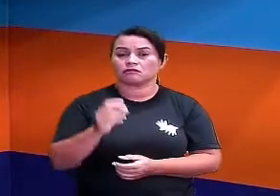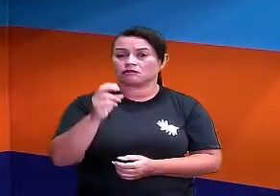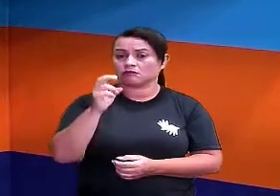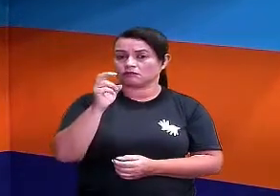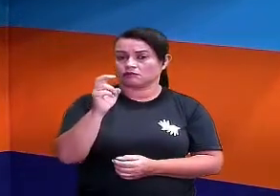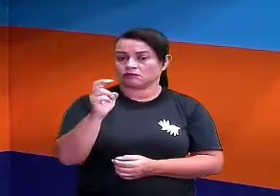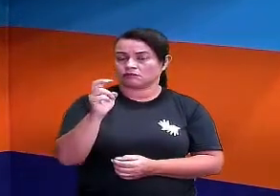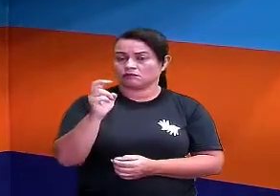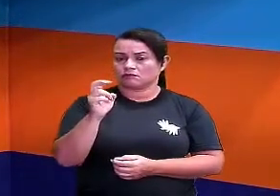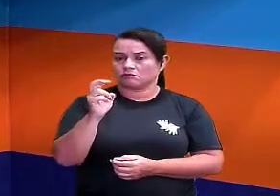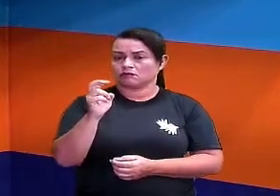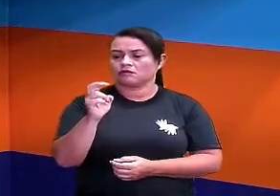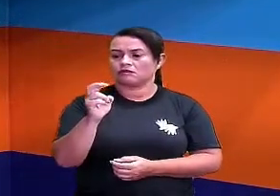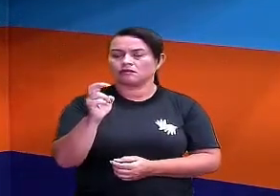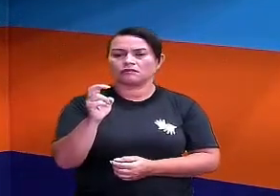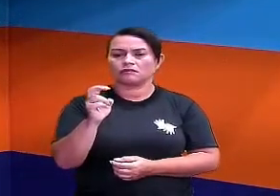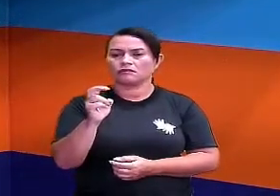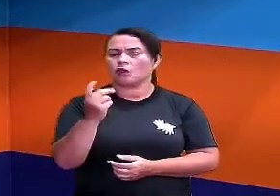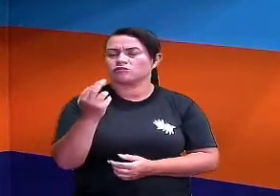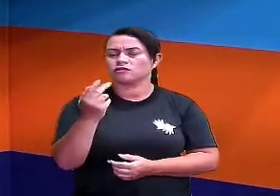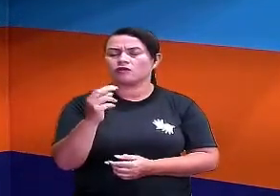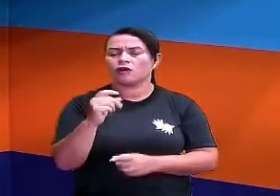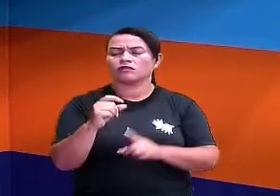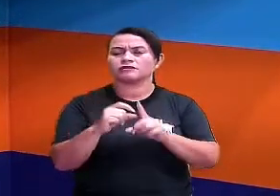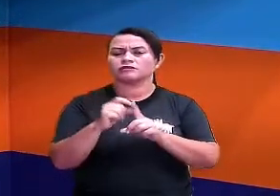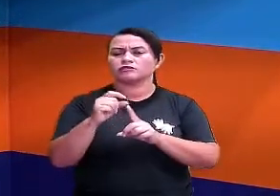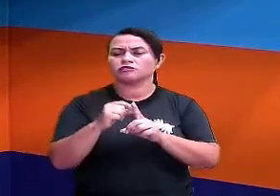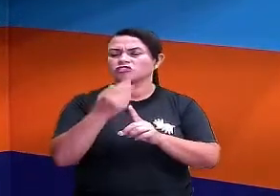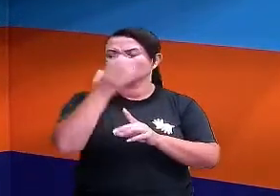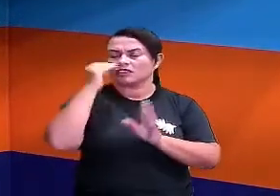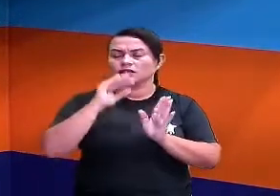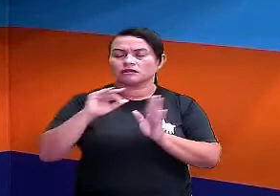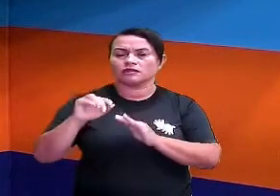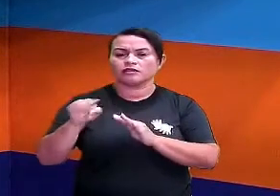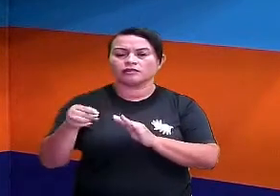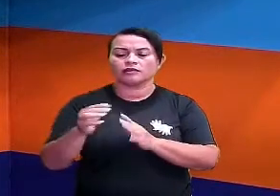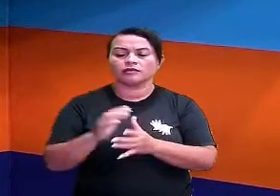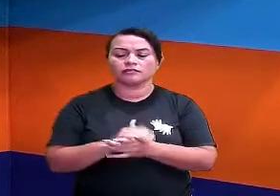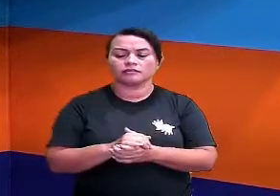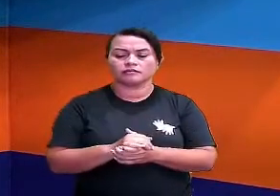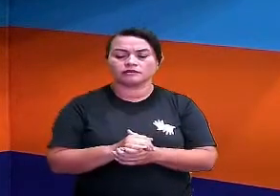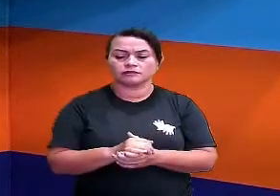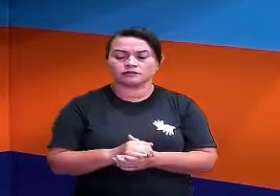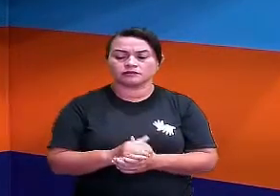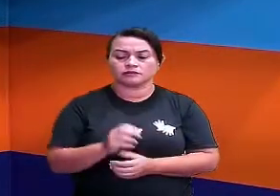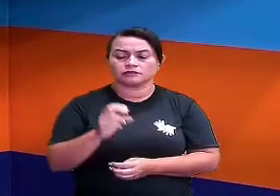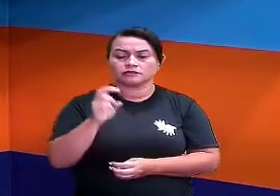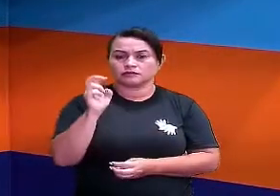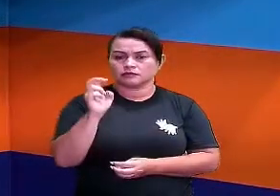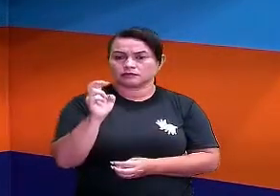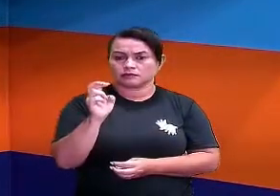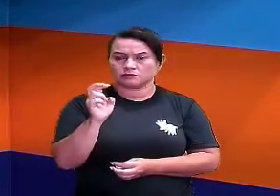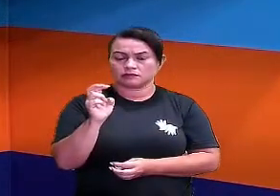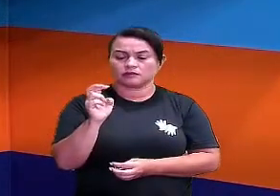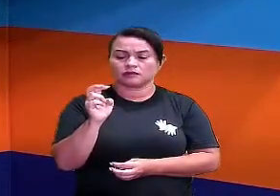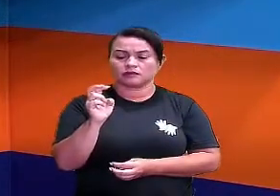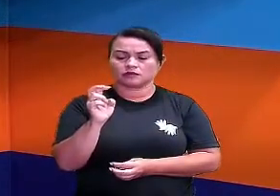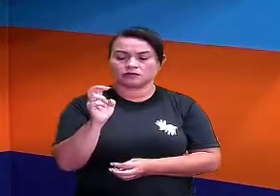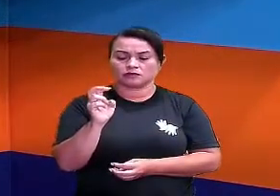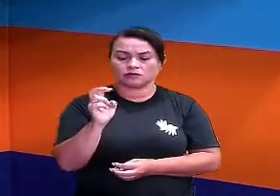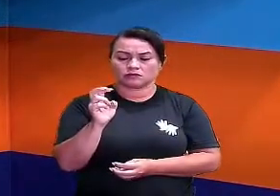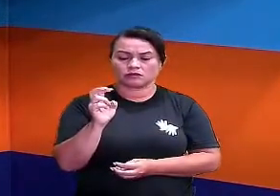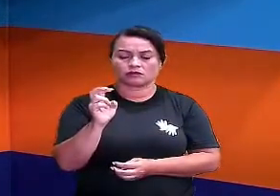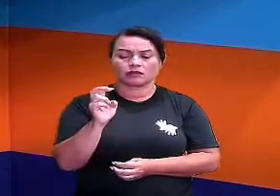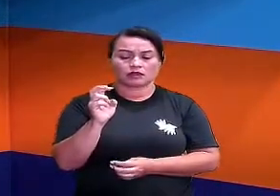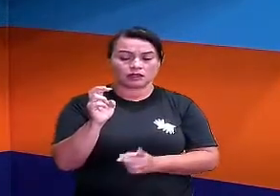como se fosse representando a minha unidade, esquece a vírgula, deixa ela ali no cantinho. Então, 5 que está representando aí, vamos tirar